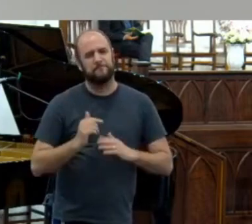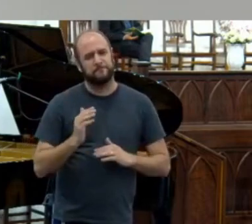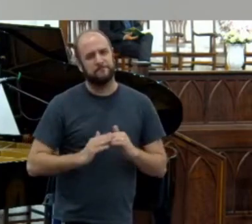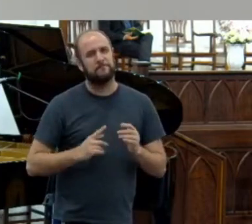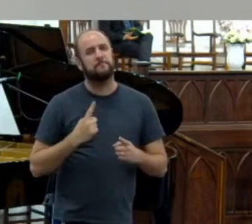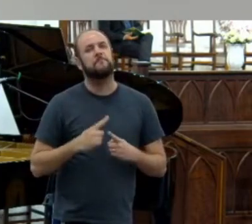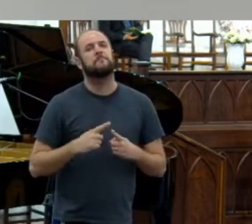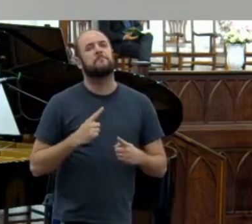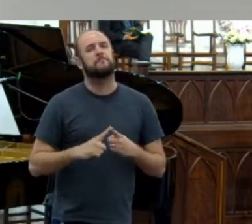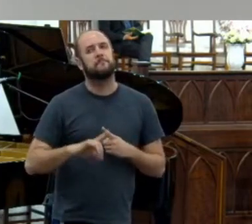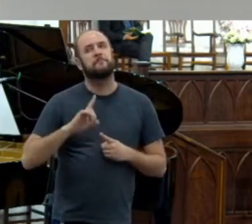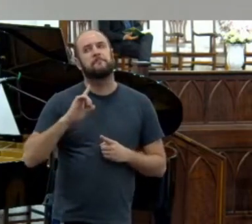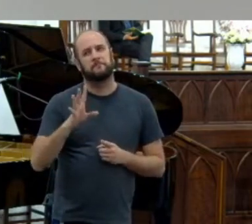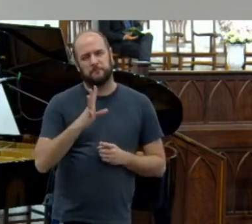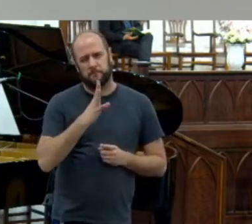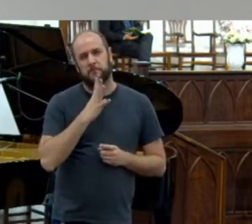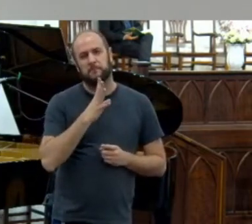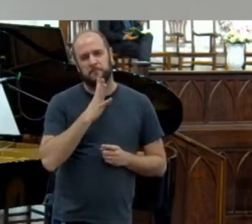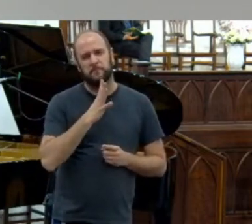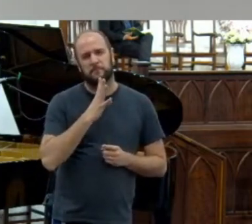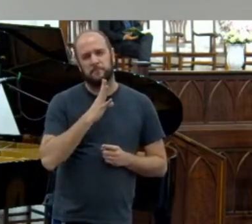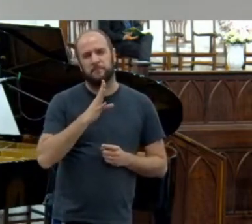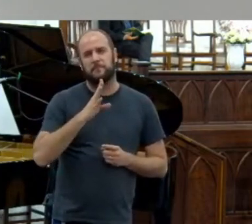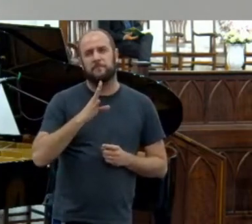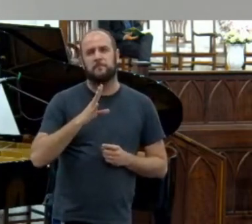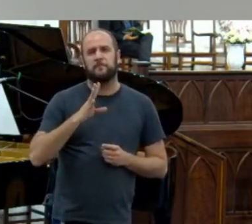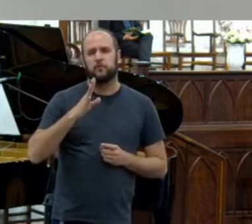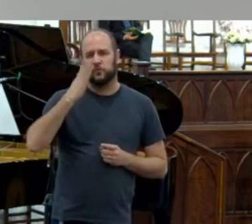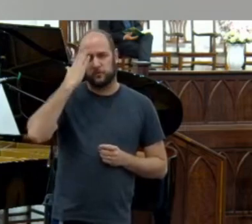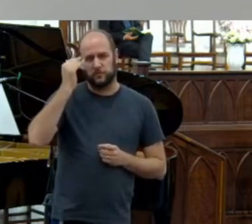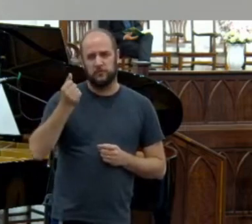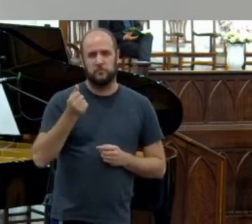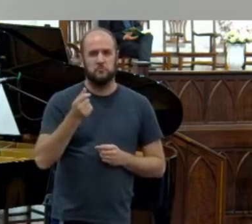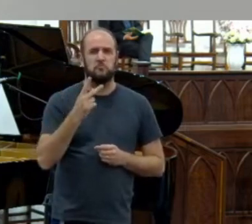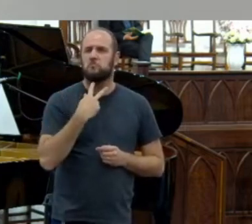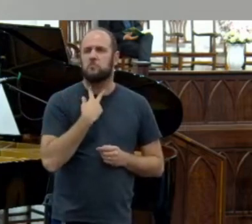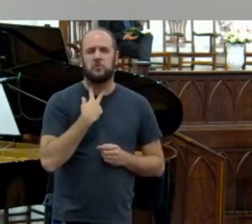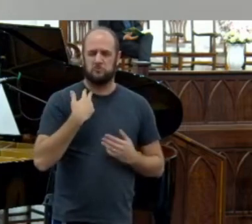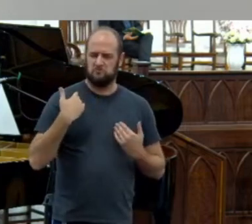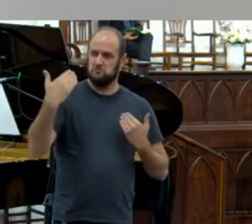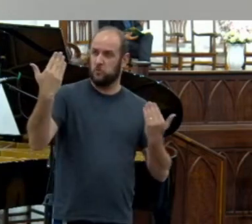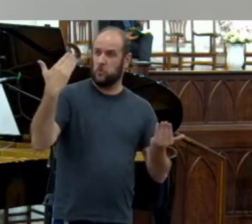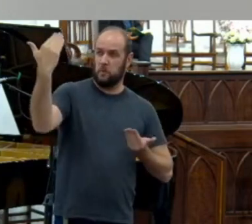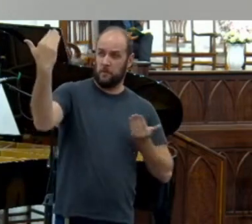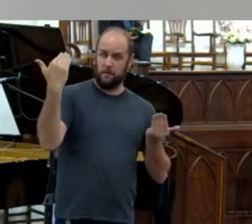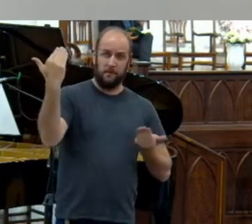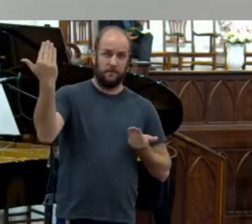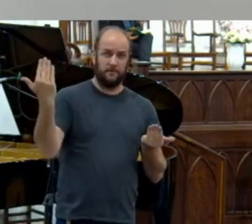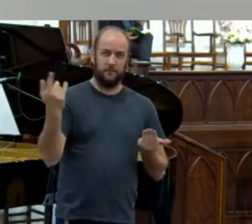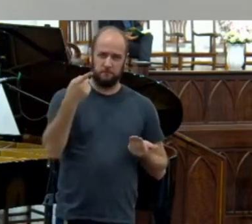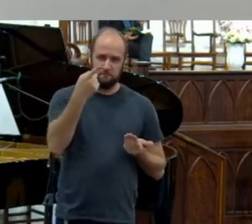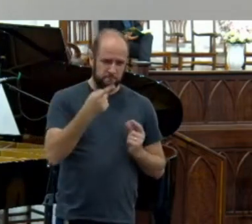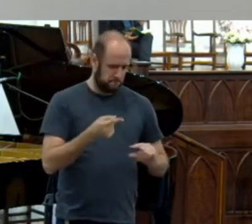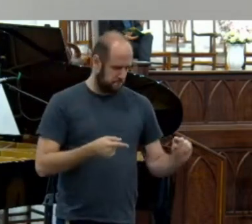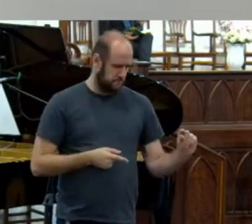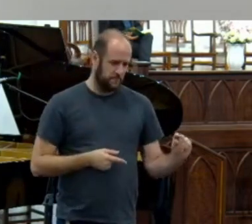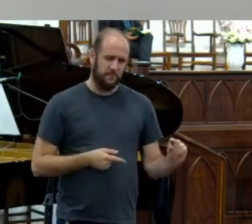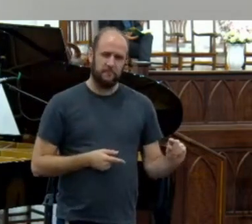devemos reconhecer quem Ele é. Portanto, não compare Deus com você. Você é pequeno